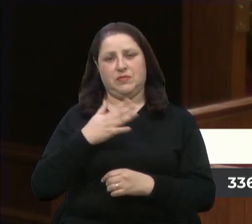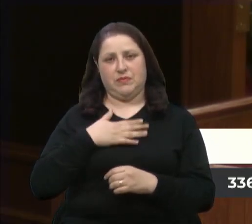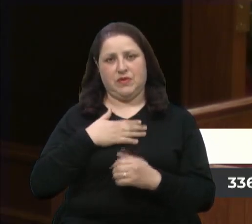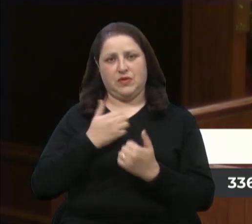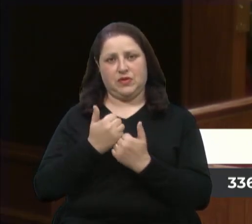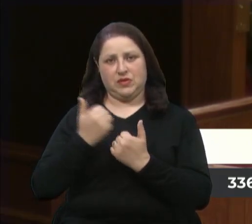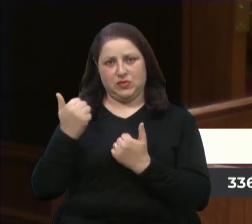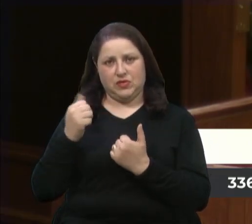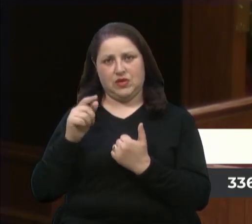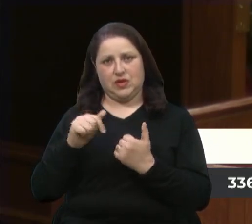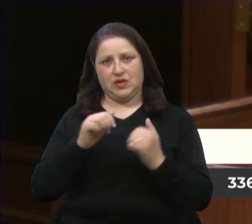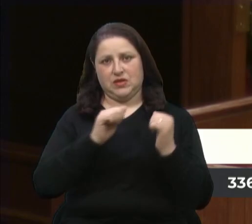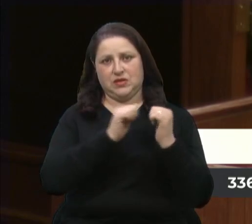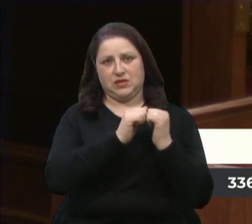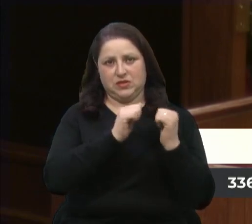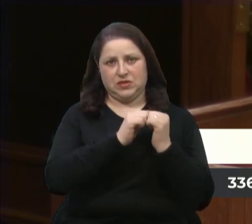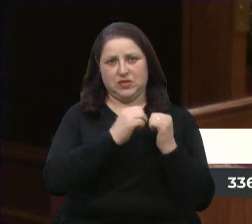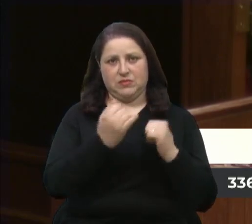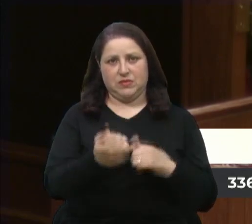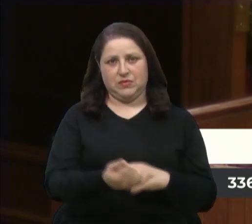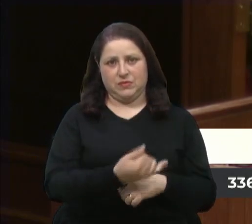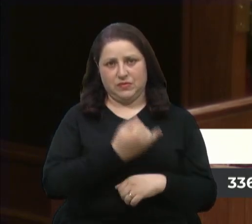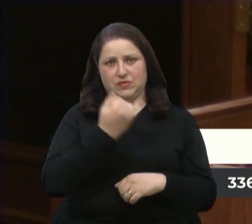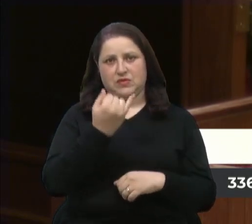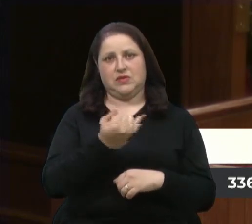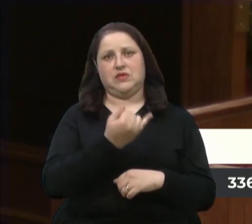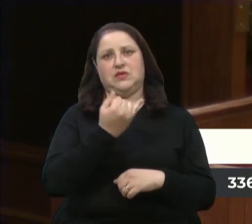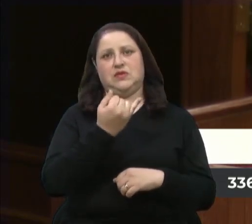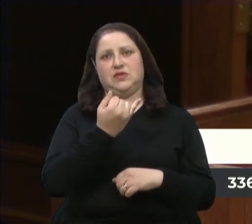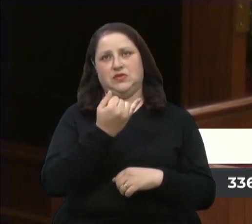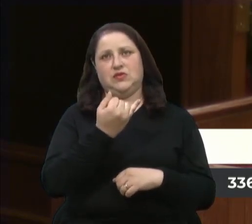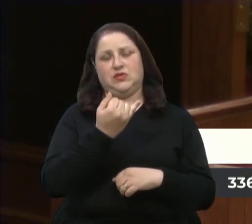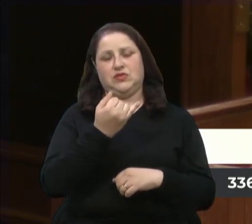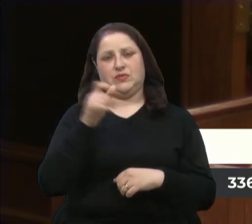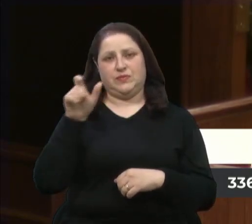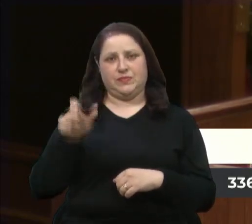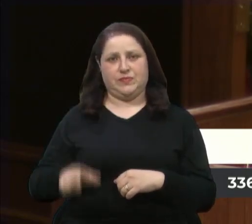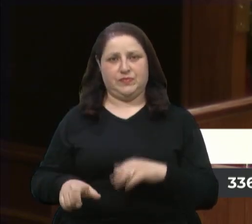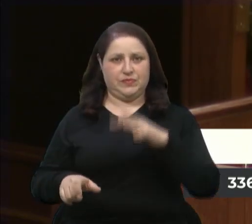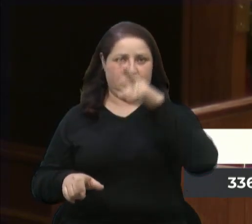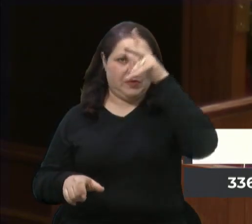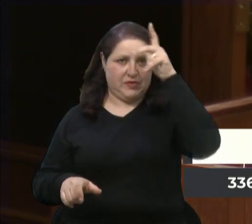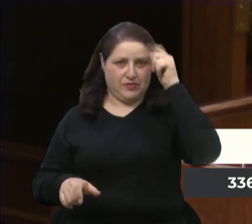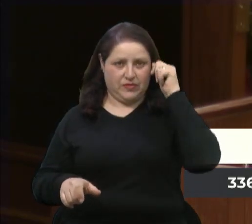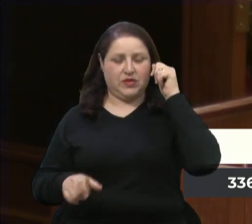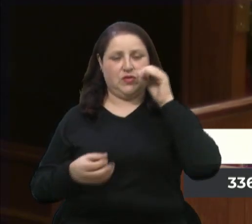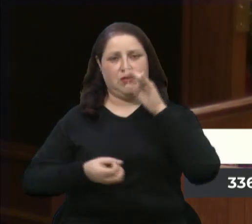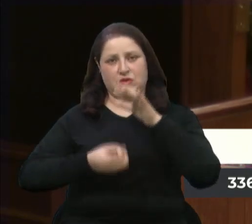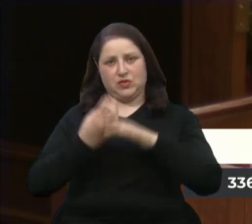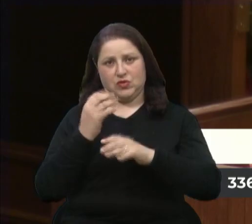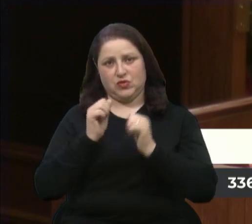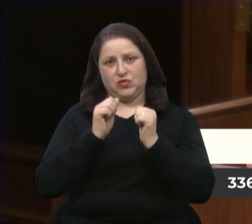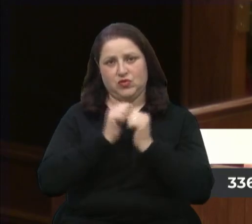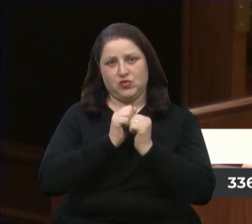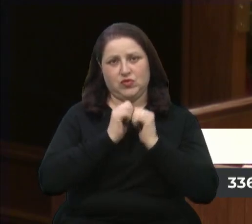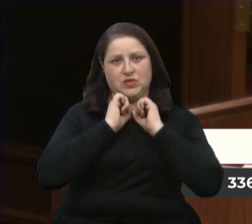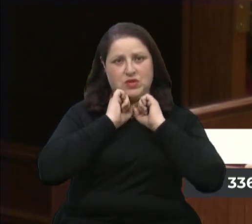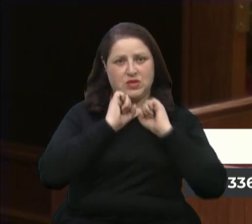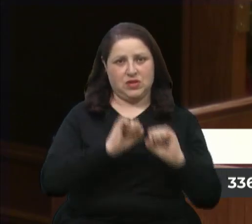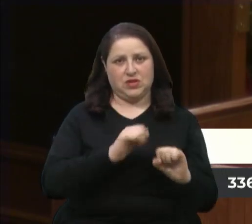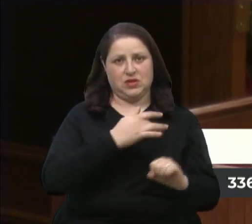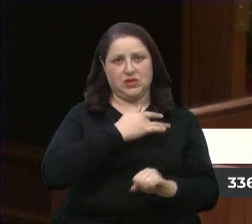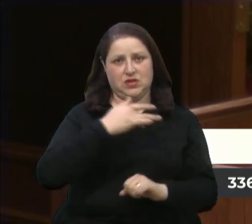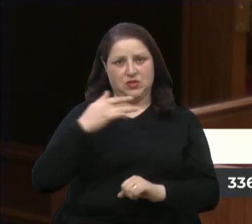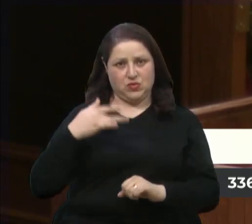que é um sistema importante que o prefeito lançou, junto com a Secretaria de Saúde, lançar